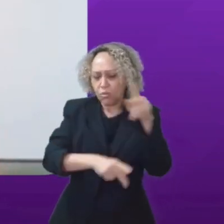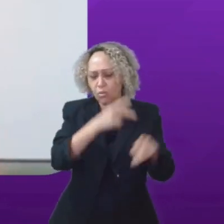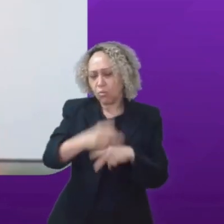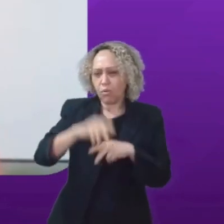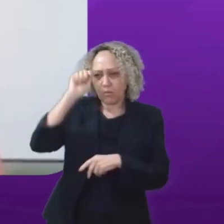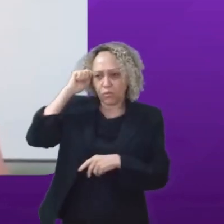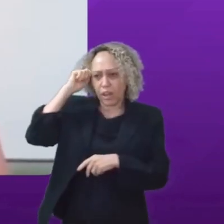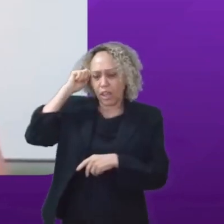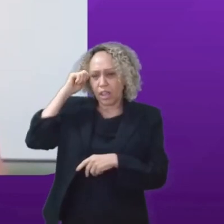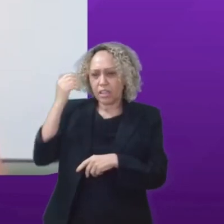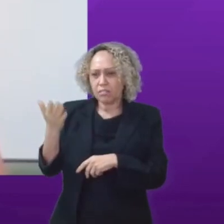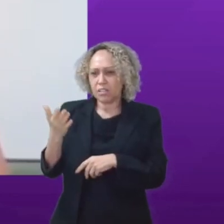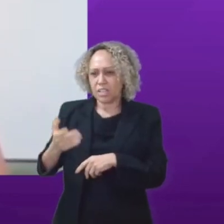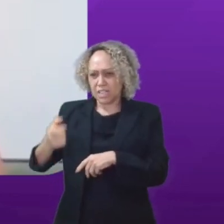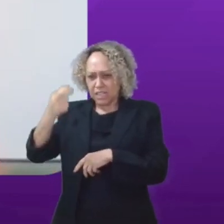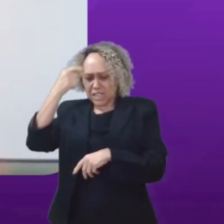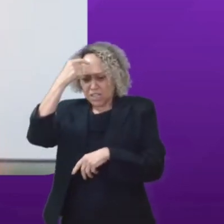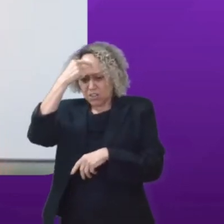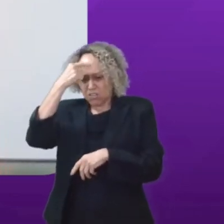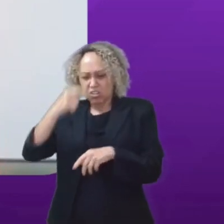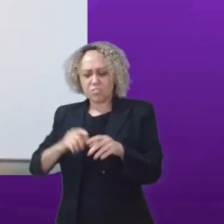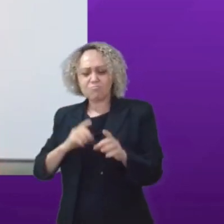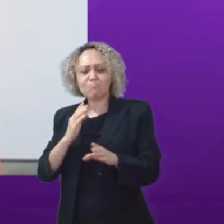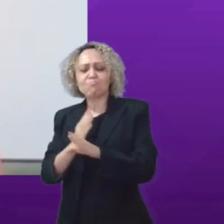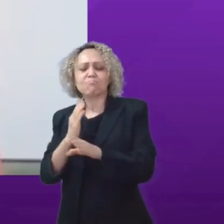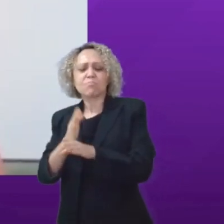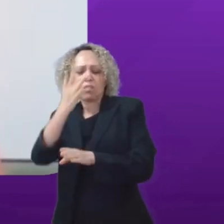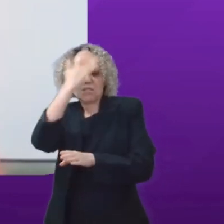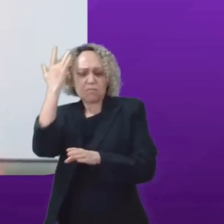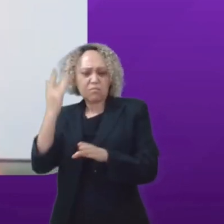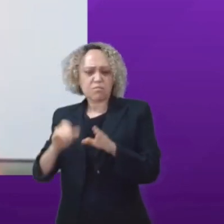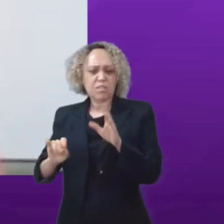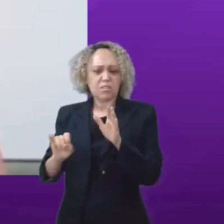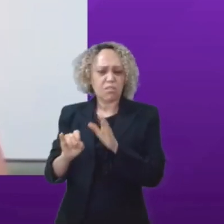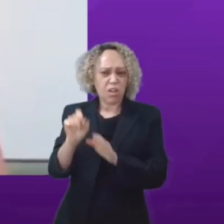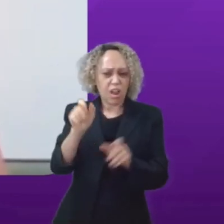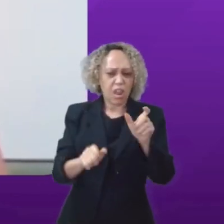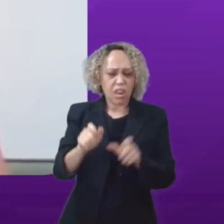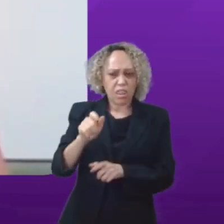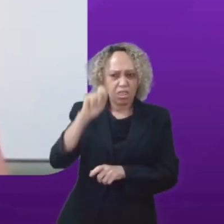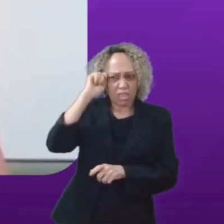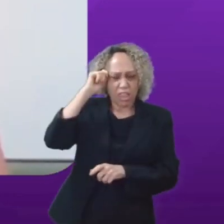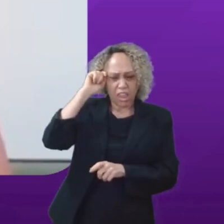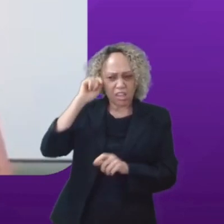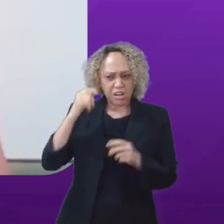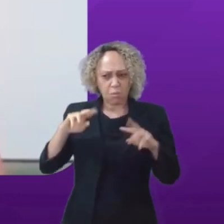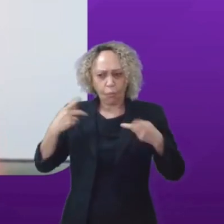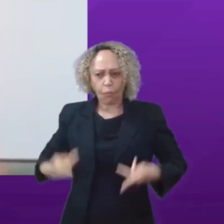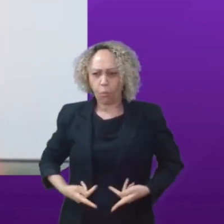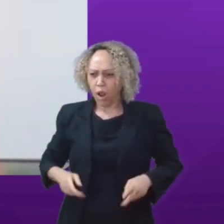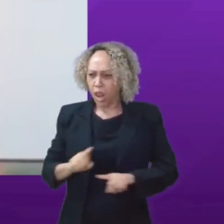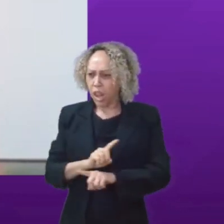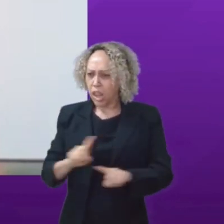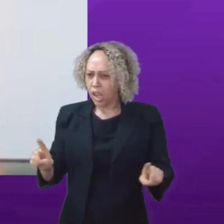que essa lógica de identificar as pessoas negras como não humanas, inclusive, era uma